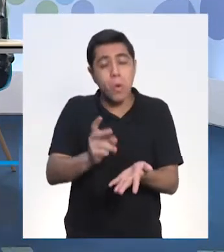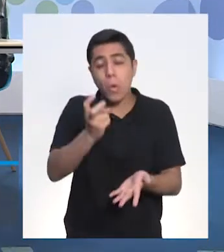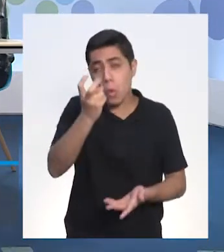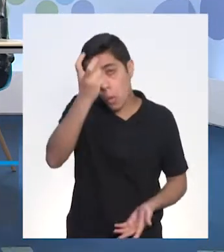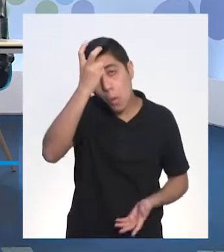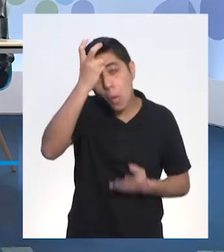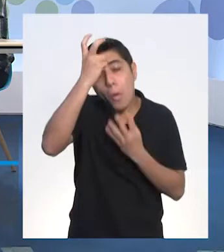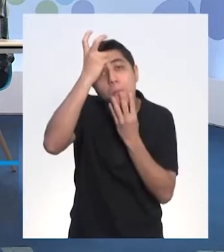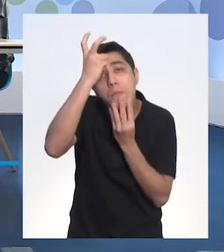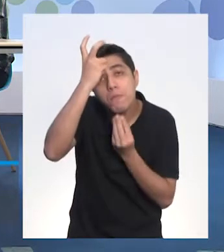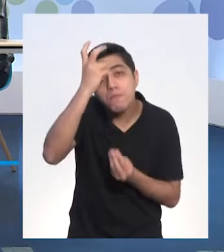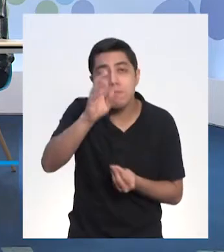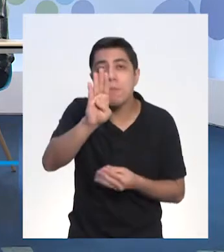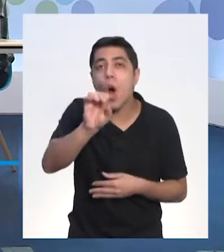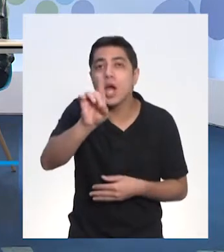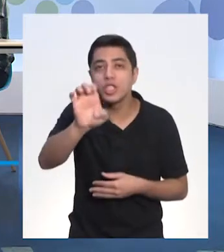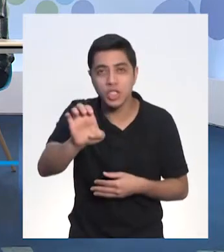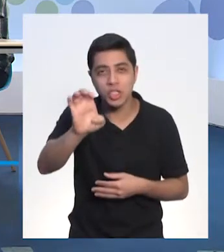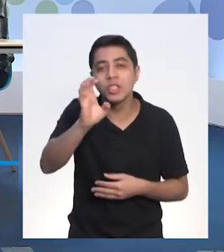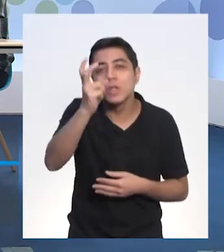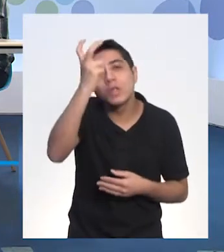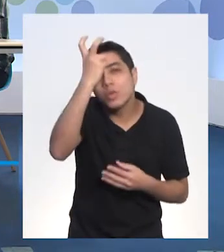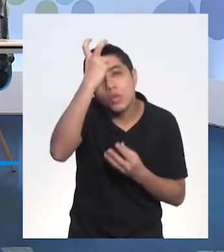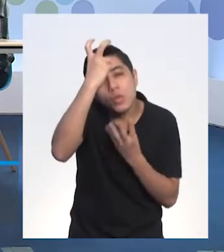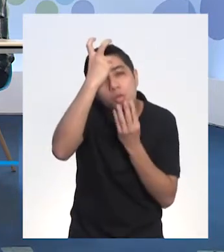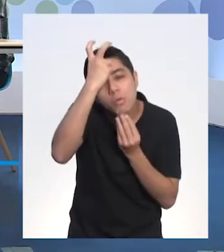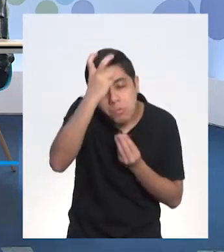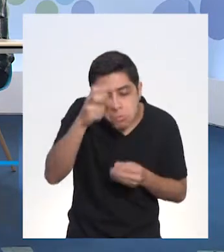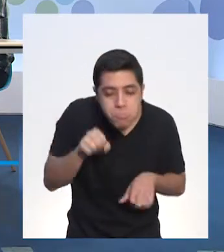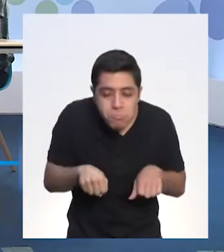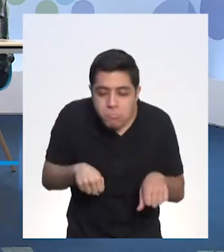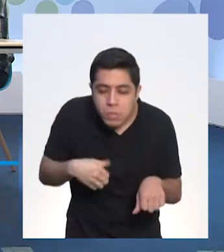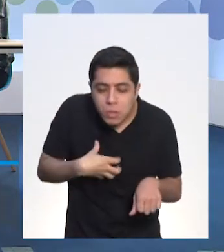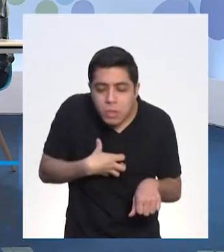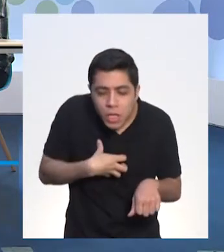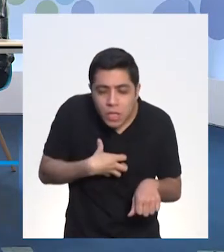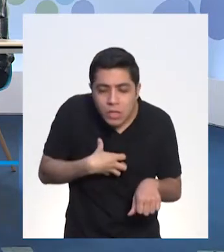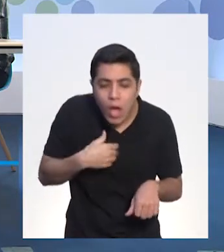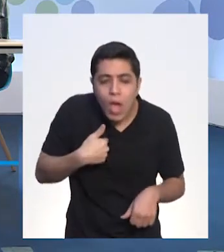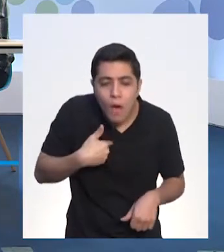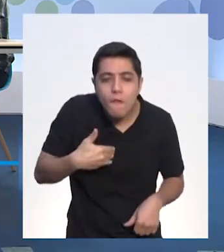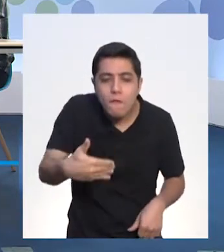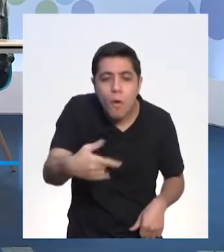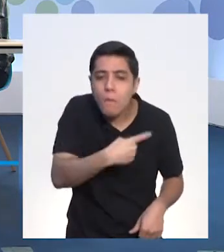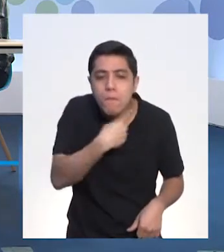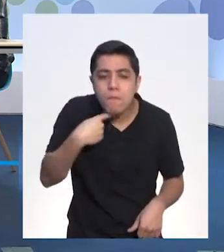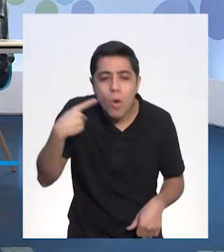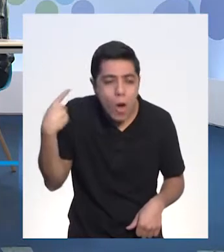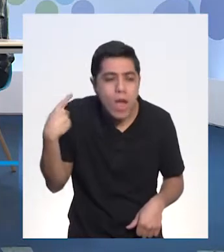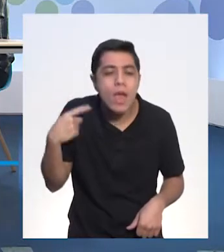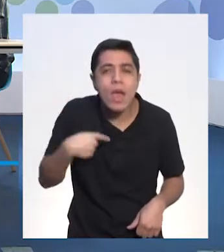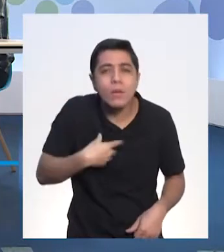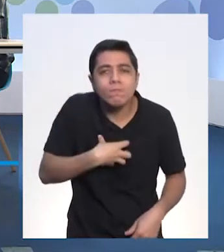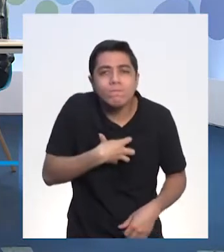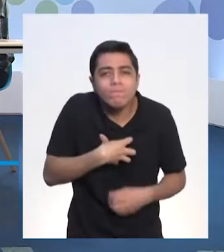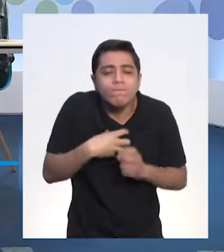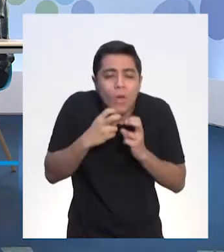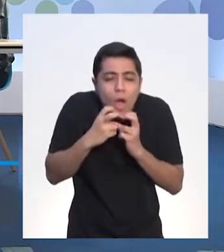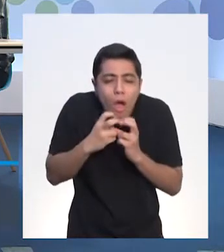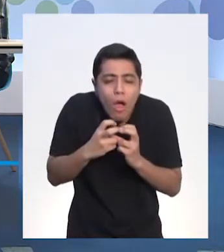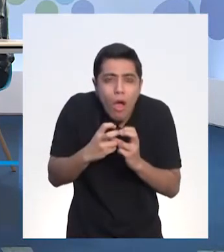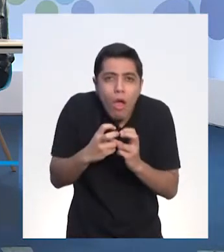ele consegue sentir Sim. a sua morte futura ali próxima, né?